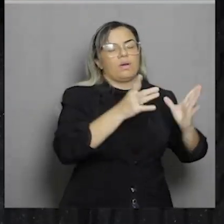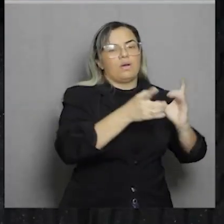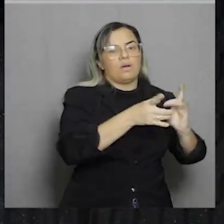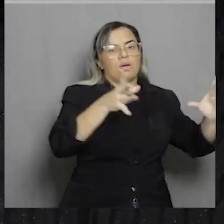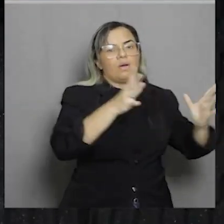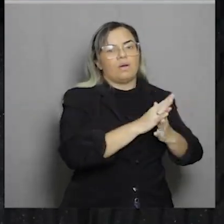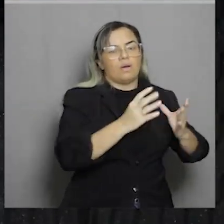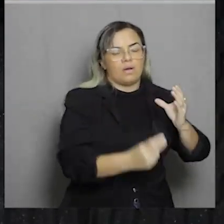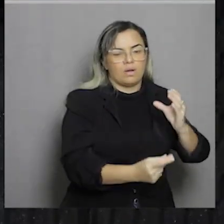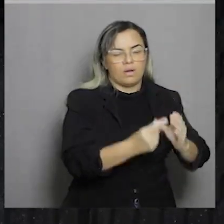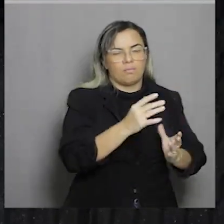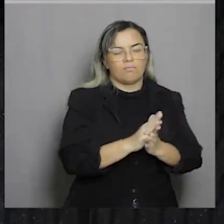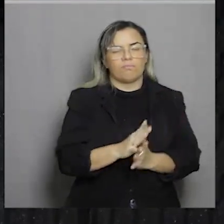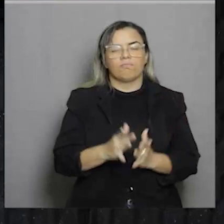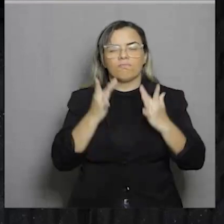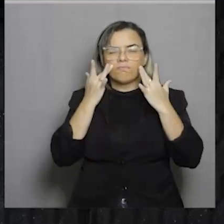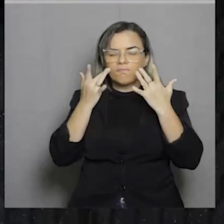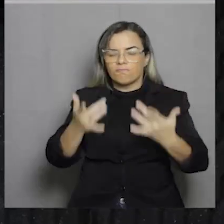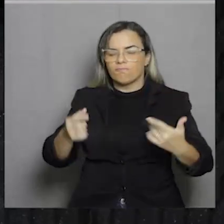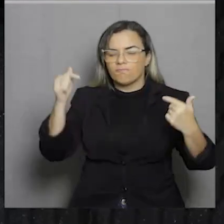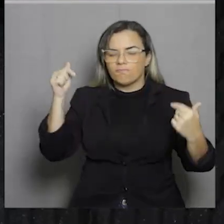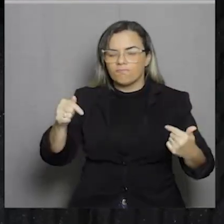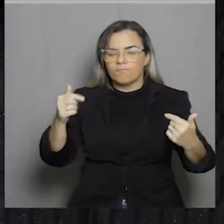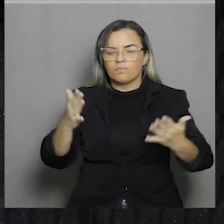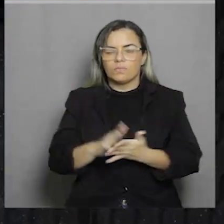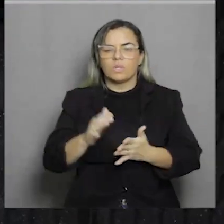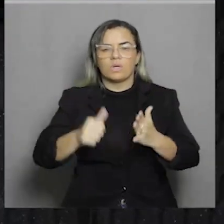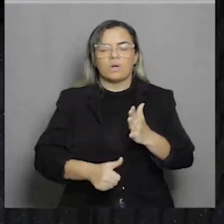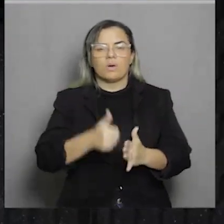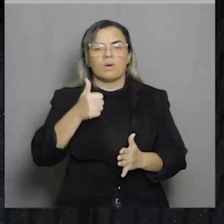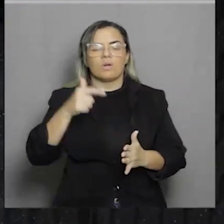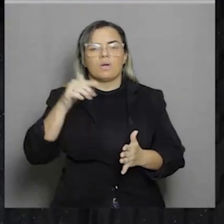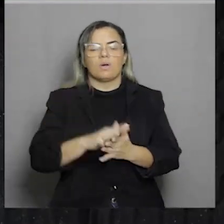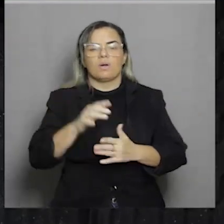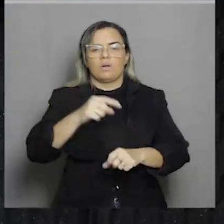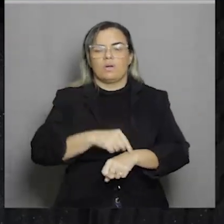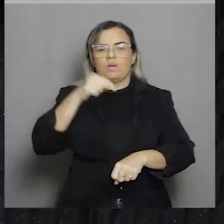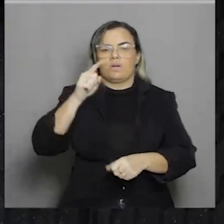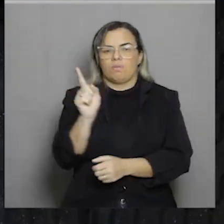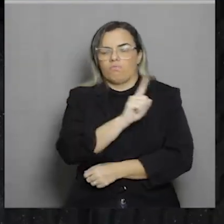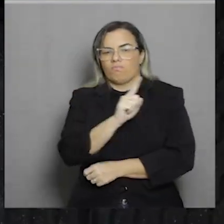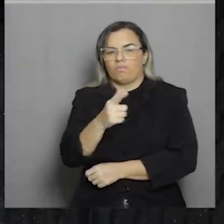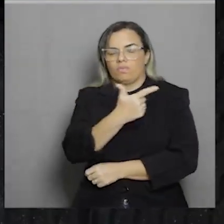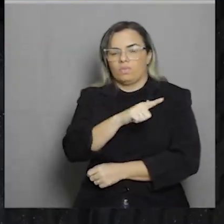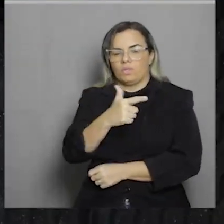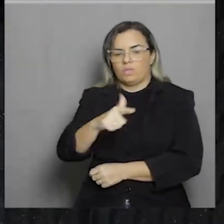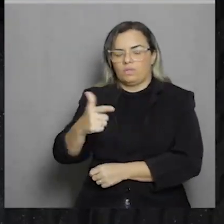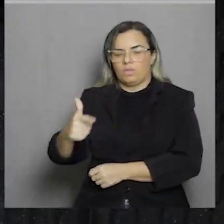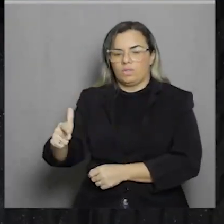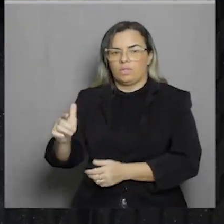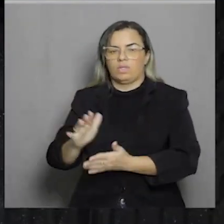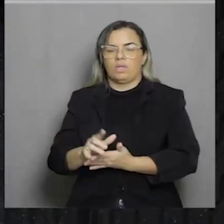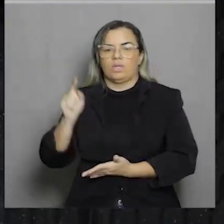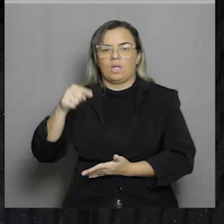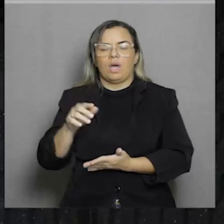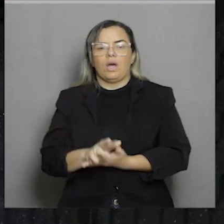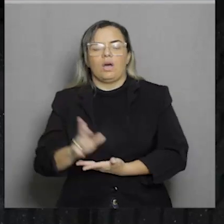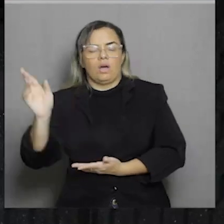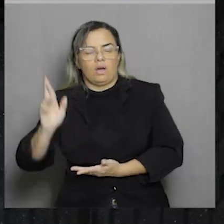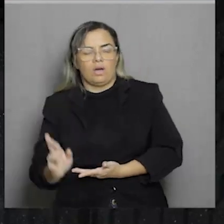capitalistas. Observe que no primeiro momento, você não terá a participação da União